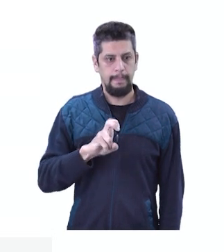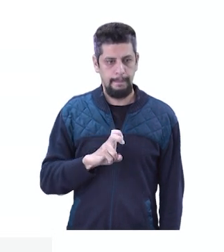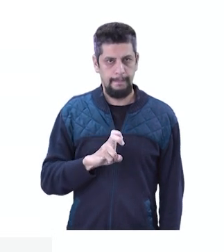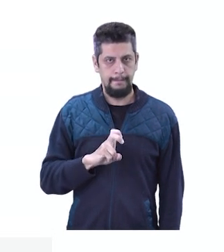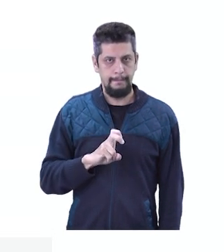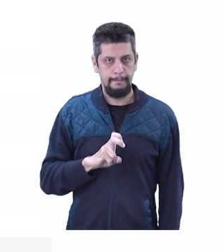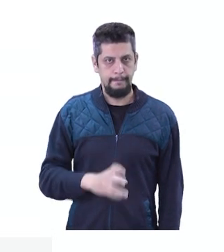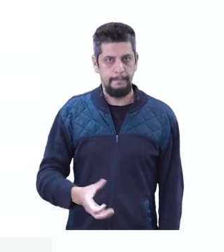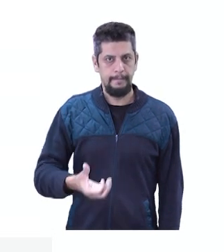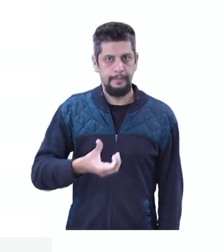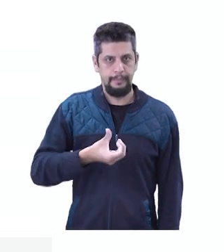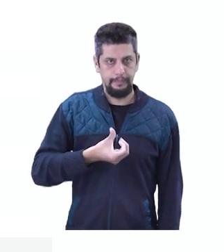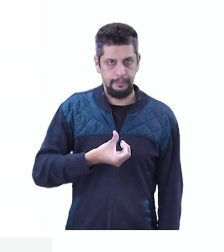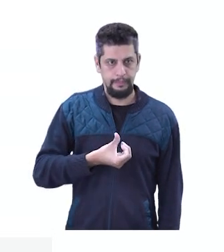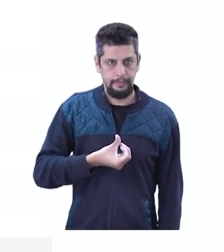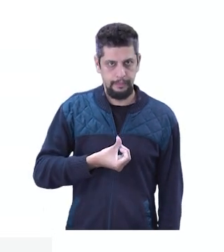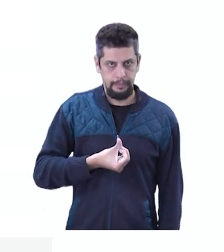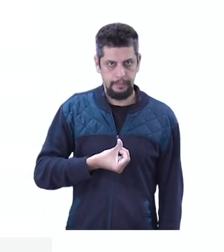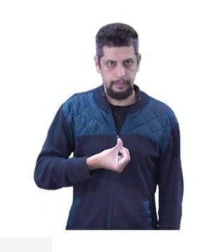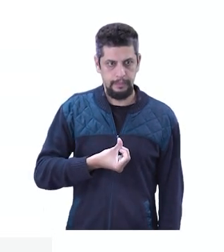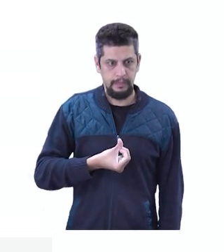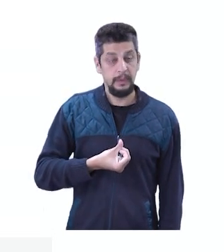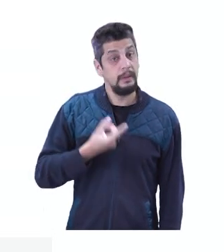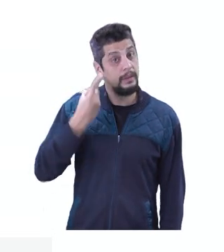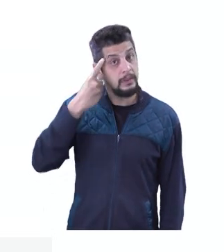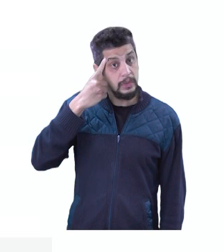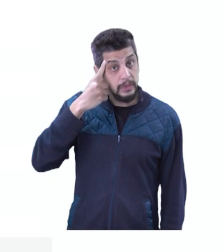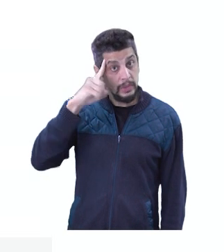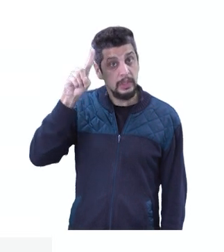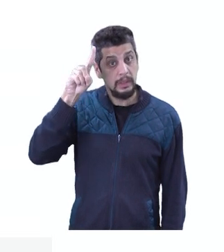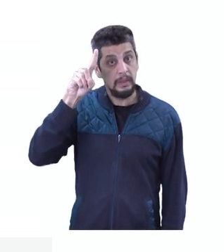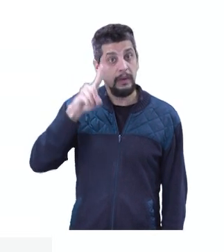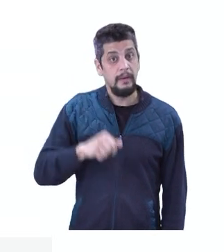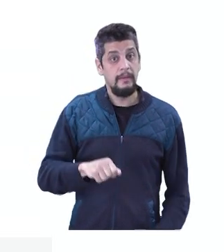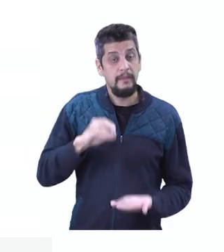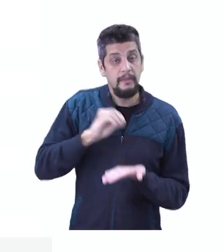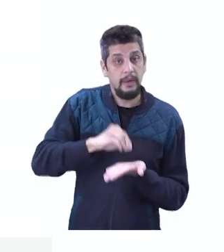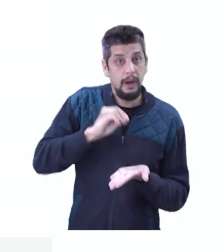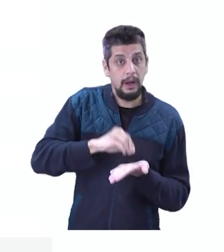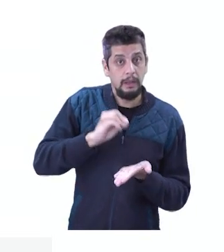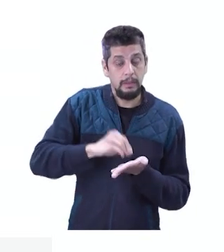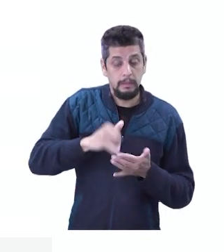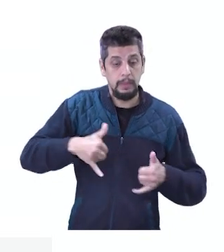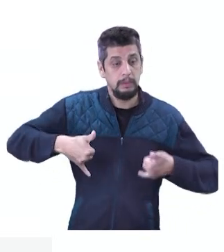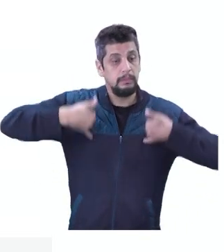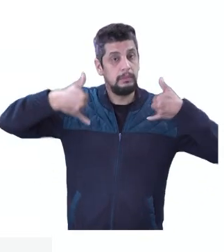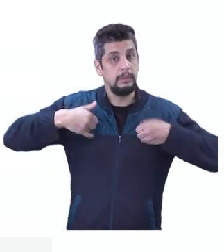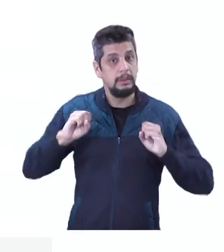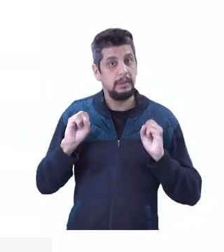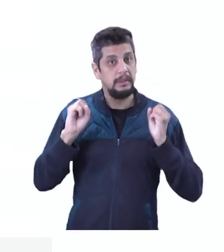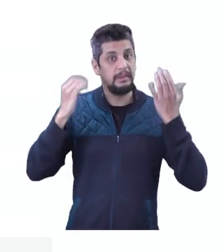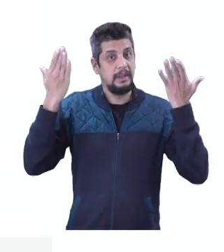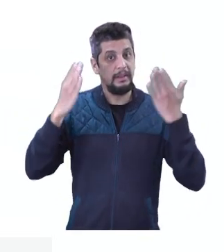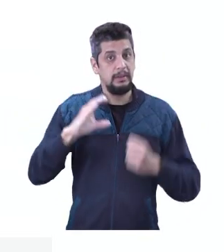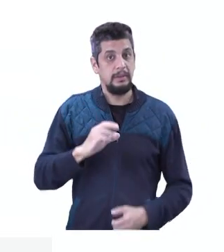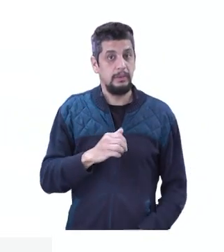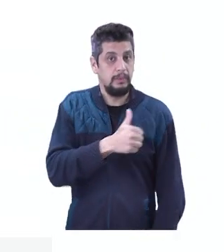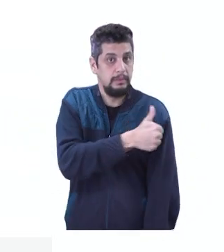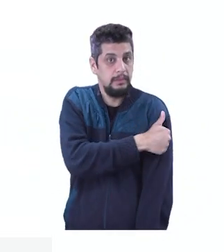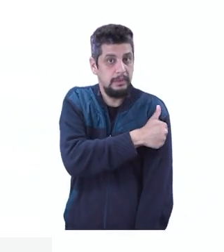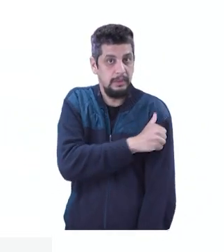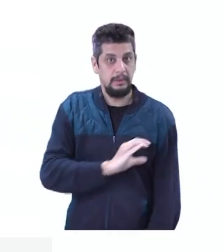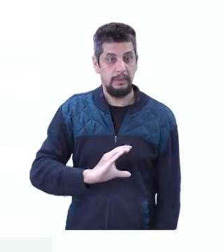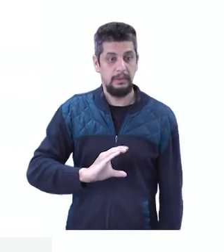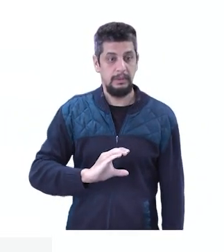4, 5, 6 dias. 6 dias faltam para o aniversário. Porque vai passar o dia 20, do dia